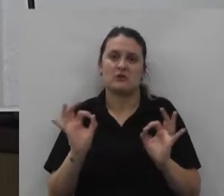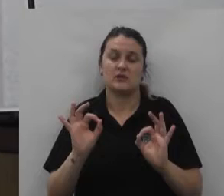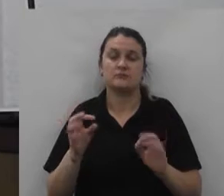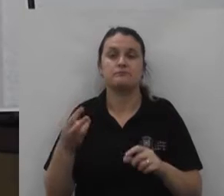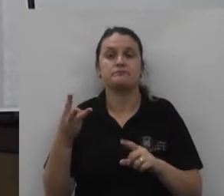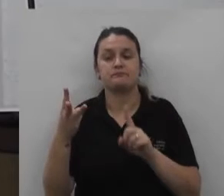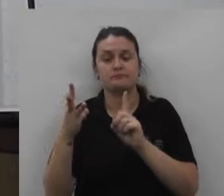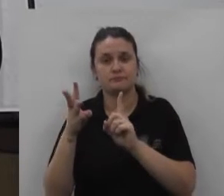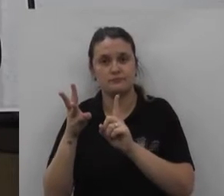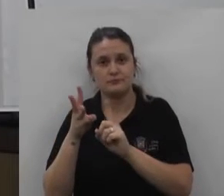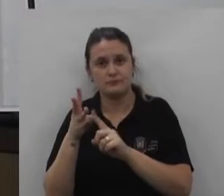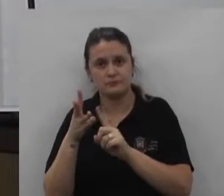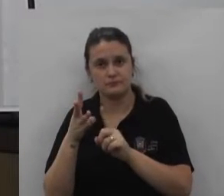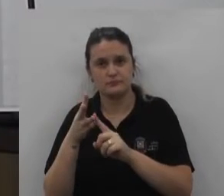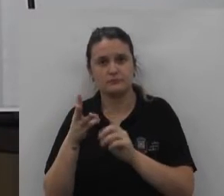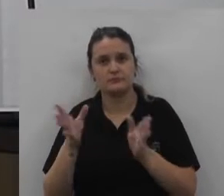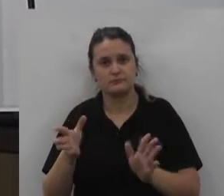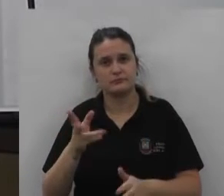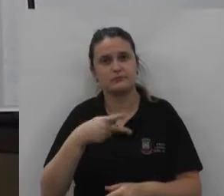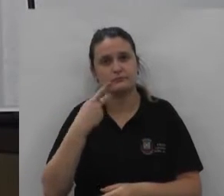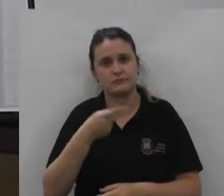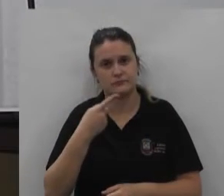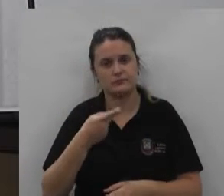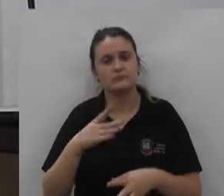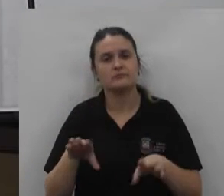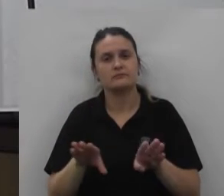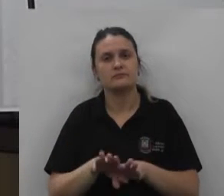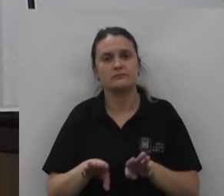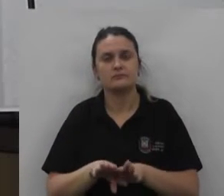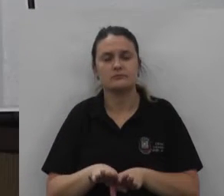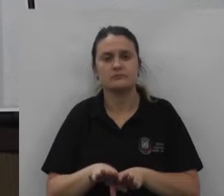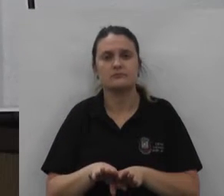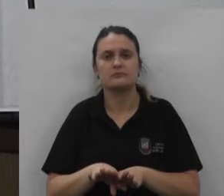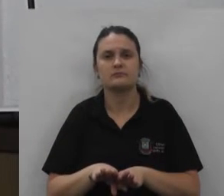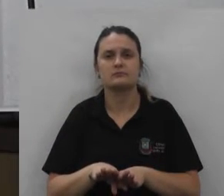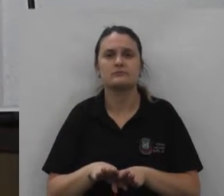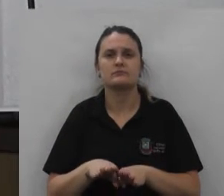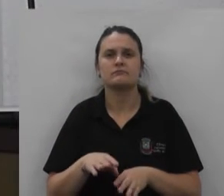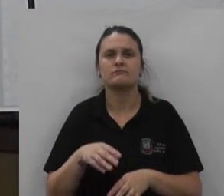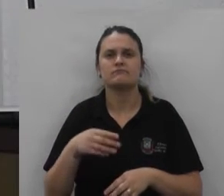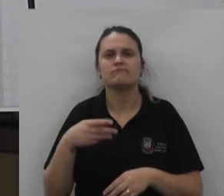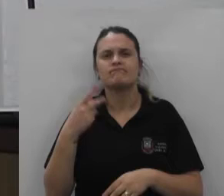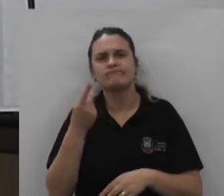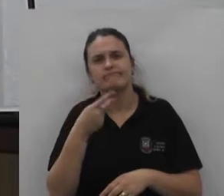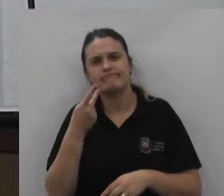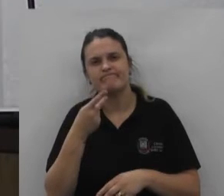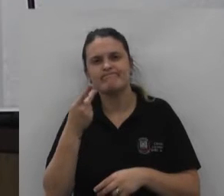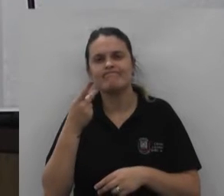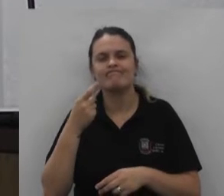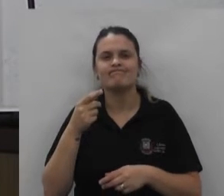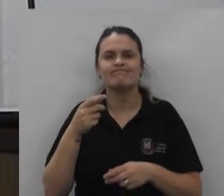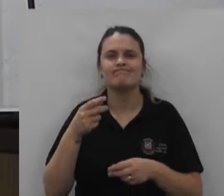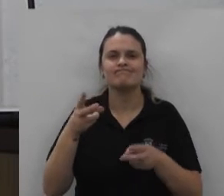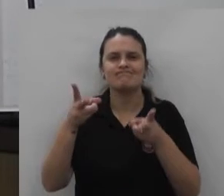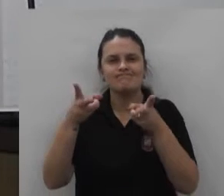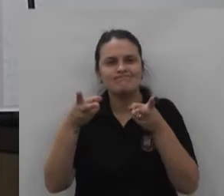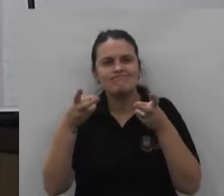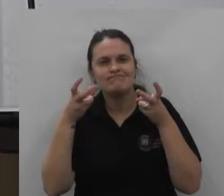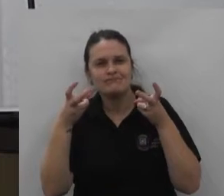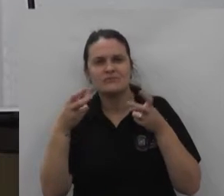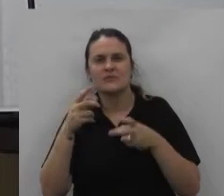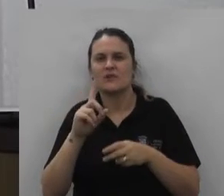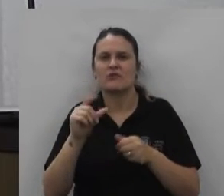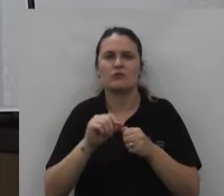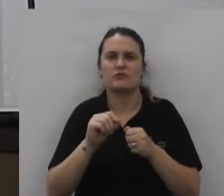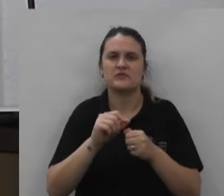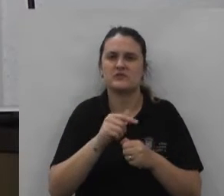Outro assunto que me traz a essa tribuna é também fazer um comentário e uma análise. Não fiz na